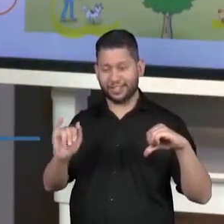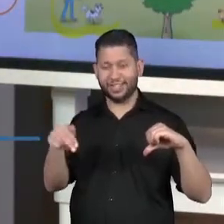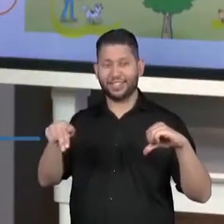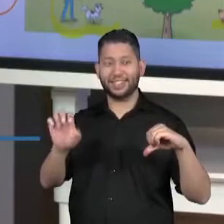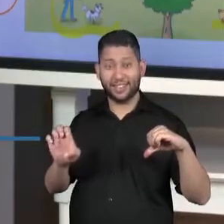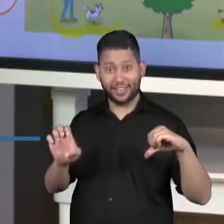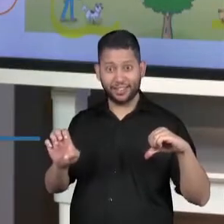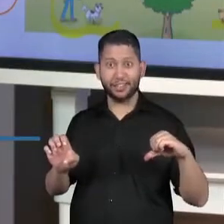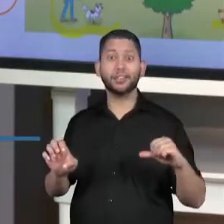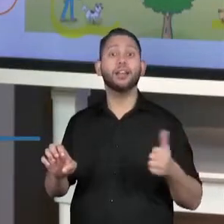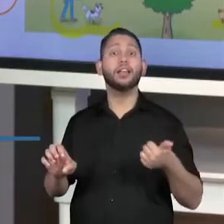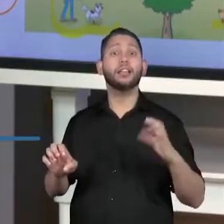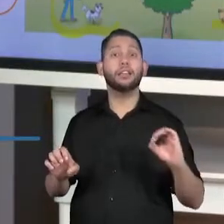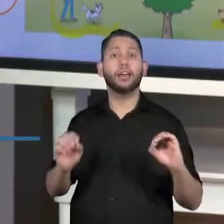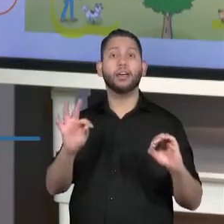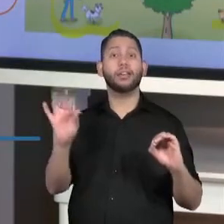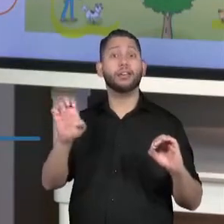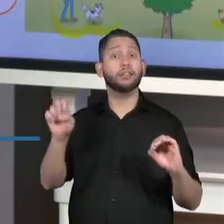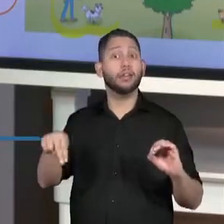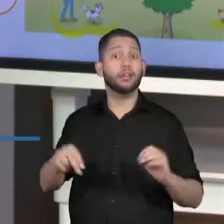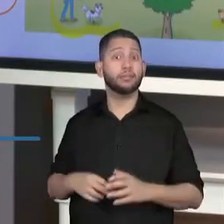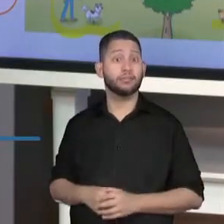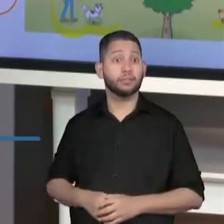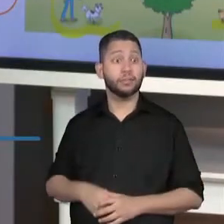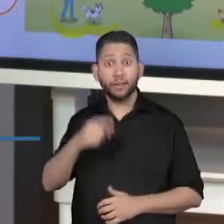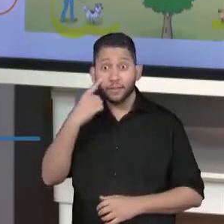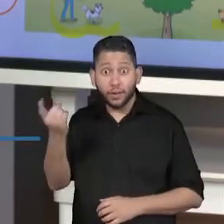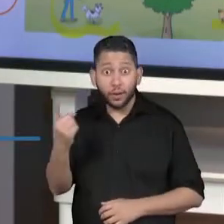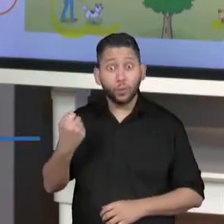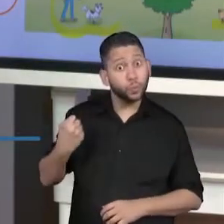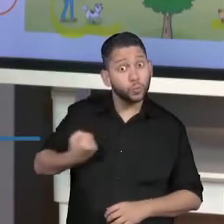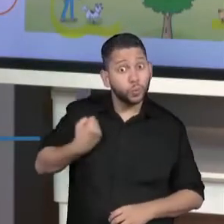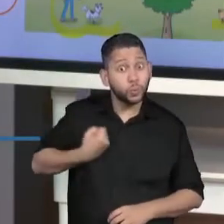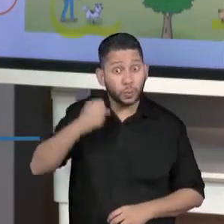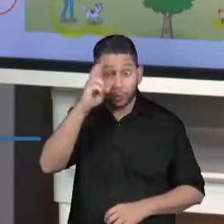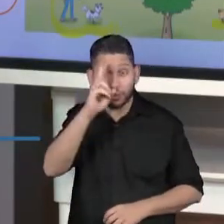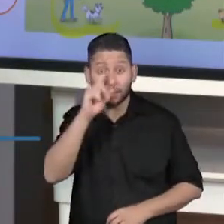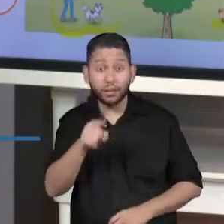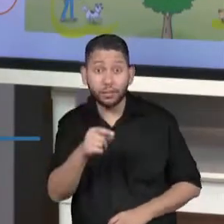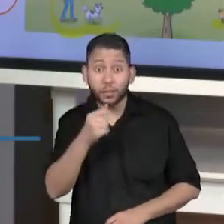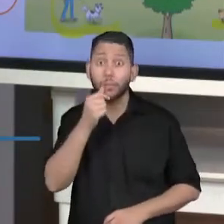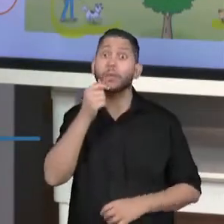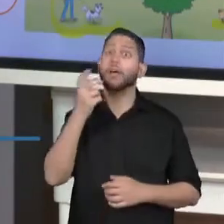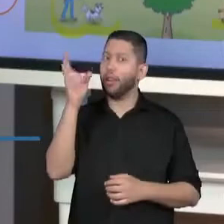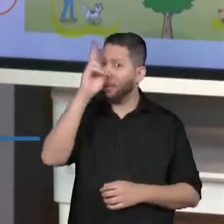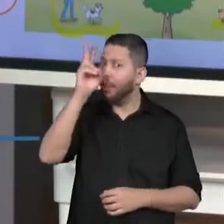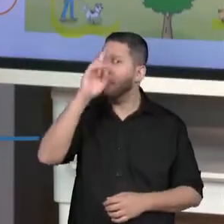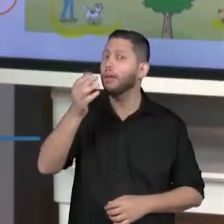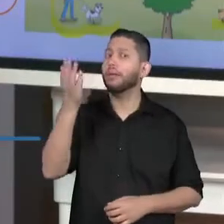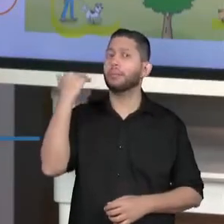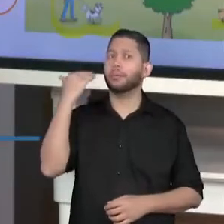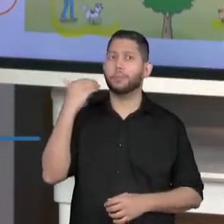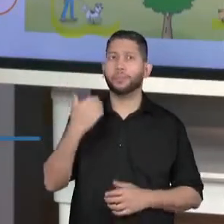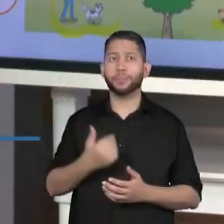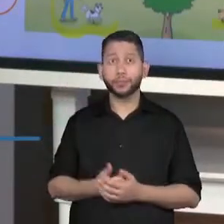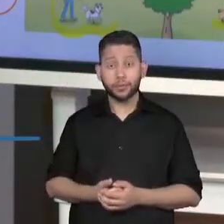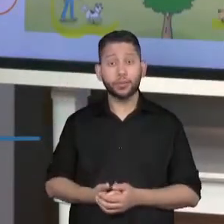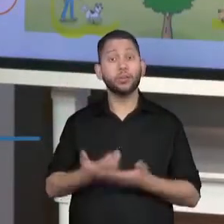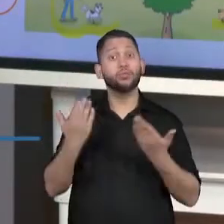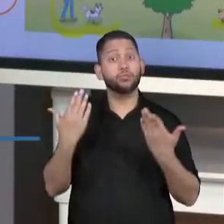imagens para revisar as cores, revisar os números que a gente já sabe. Lembra, a gente aprendeu até mas